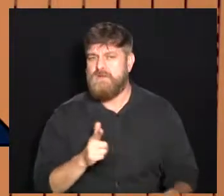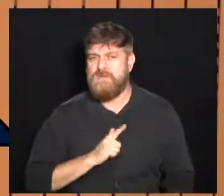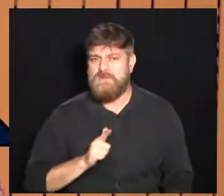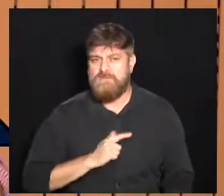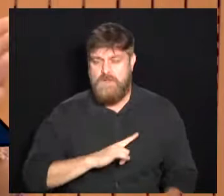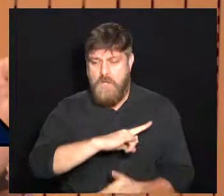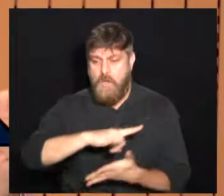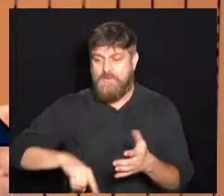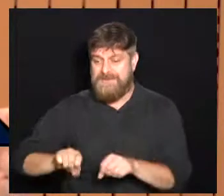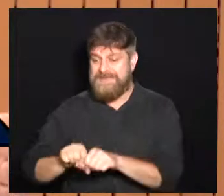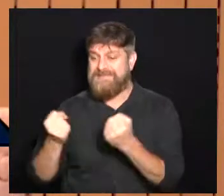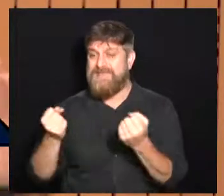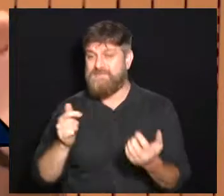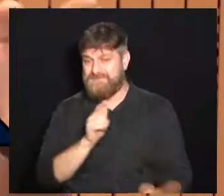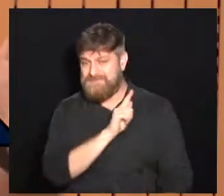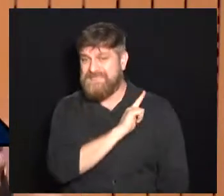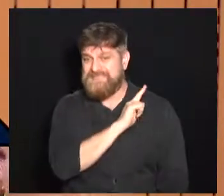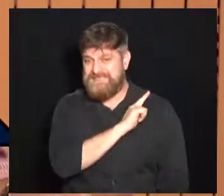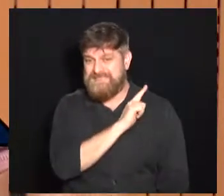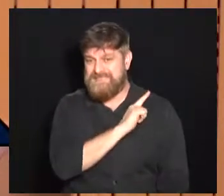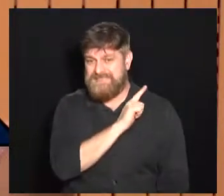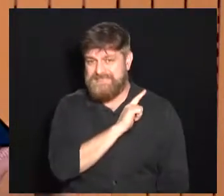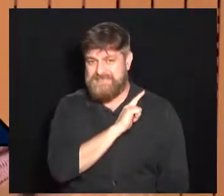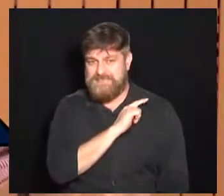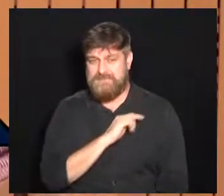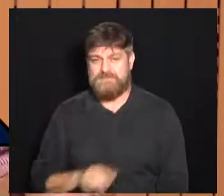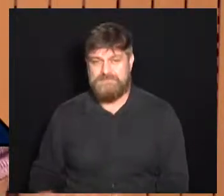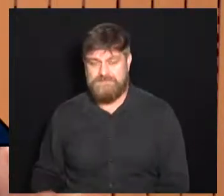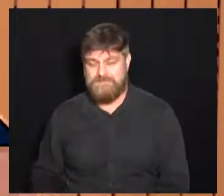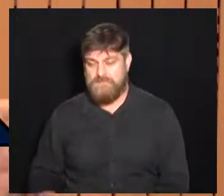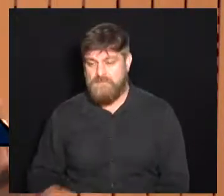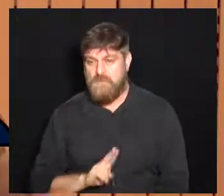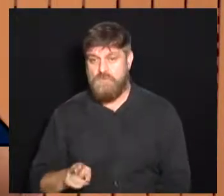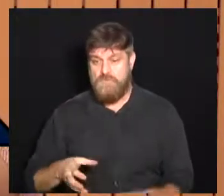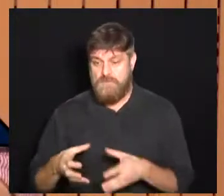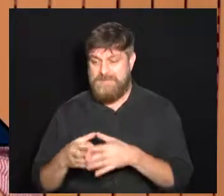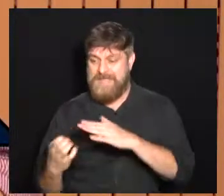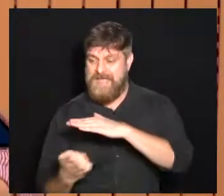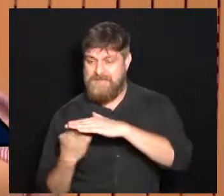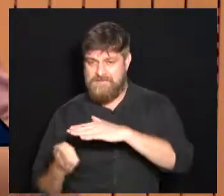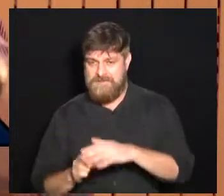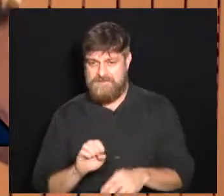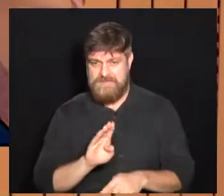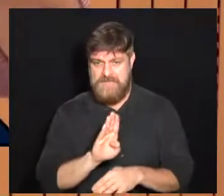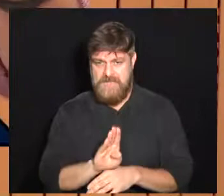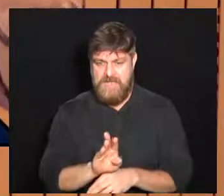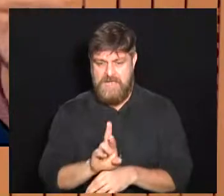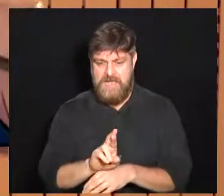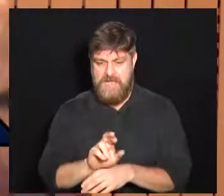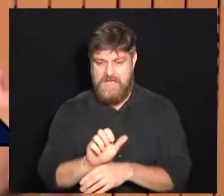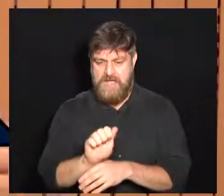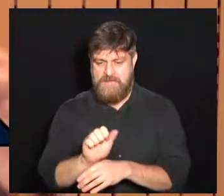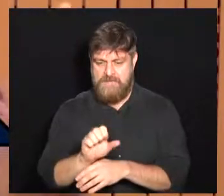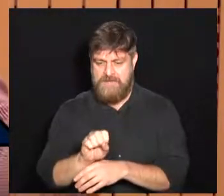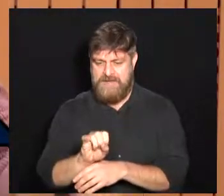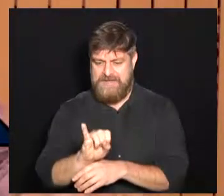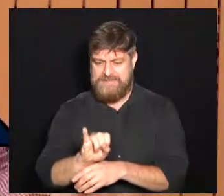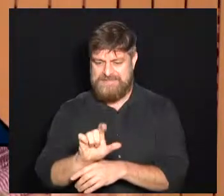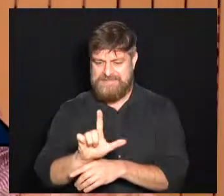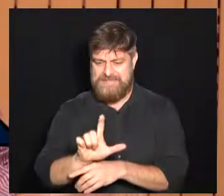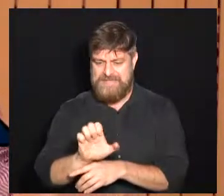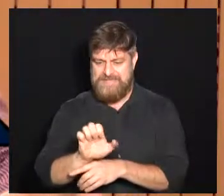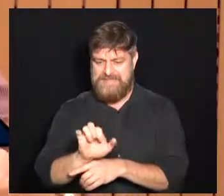de contrato de gestão com a entidade Brasileirinhos. Isso ocasionou a suspensão de aulas nessas